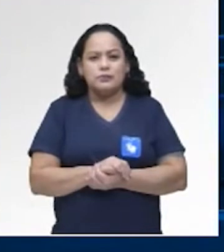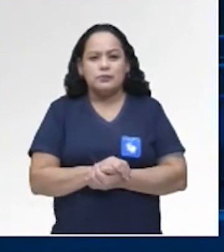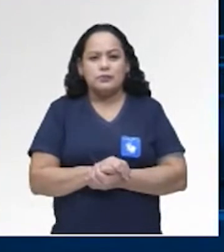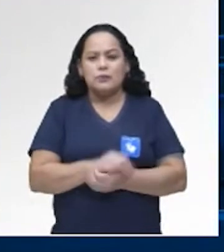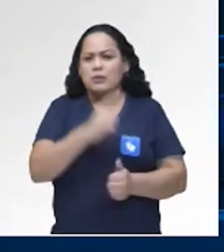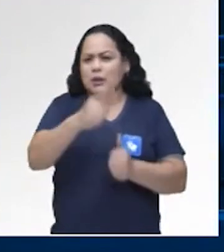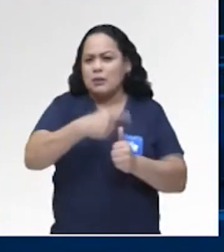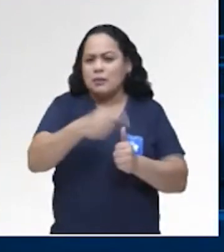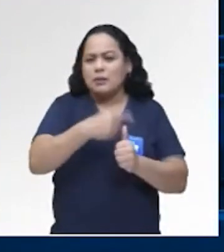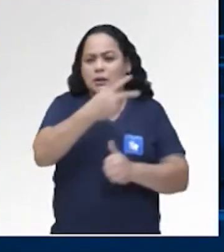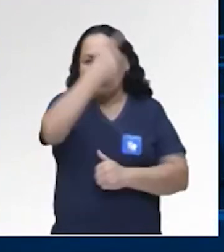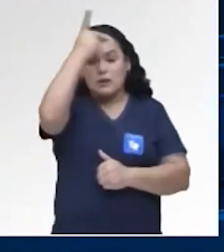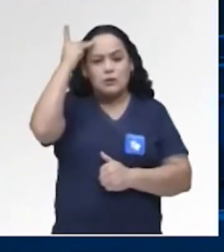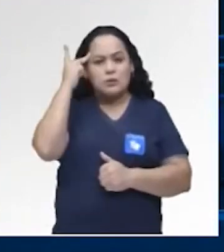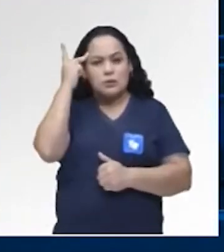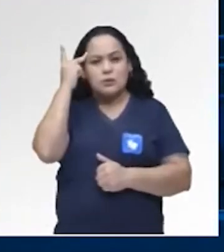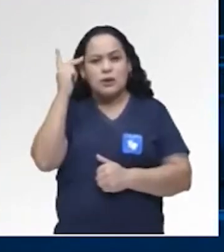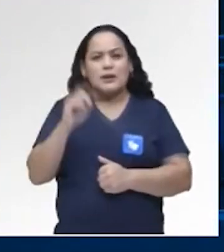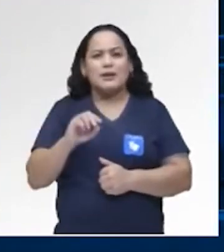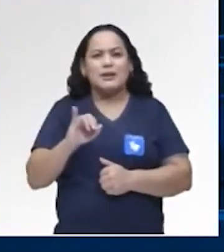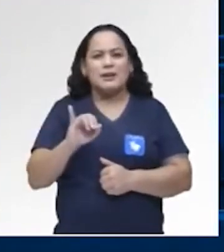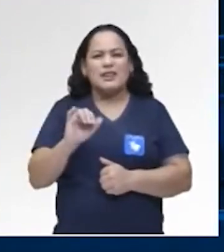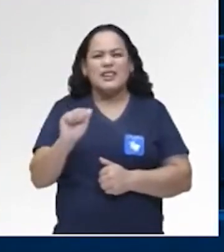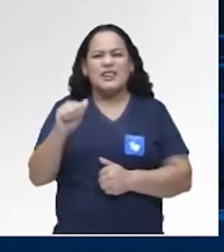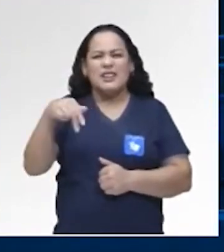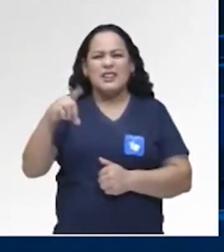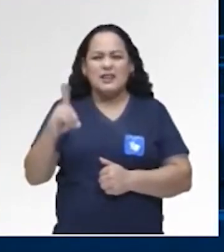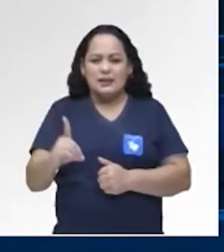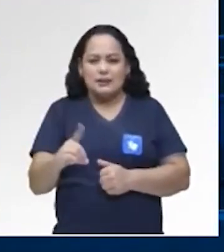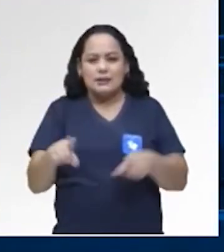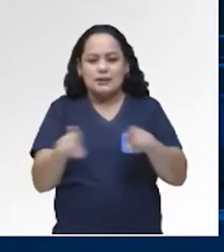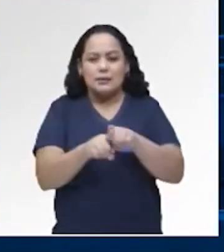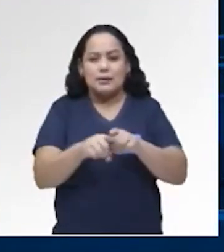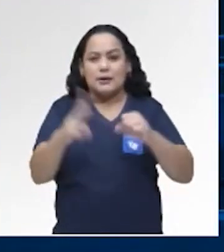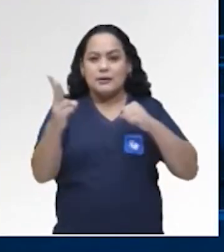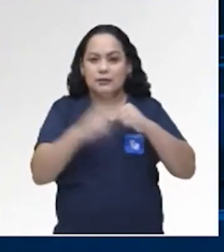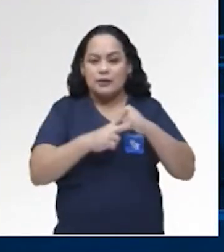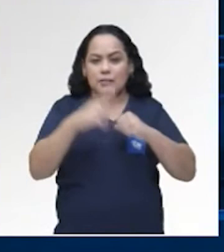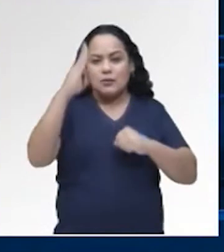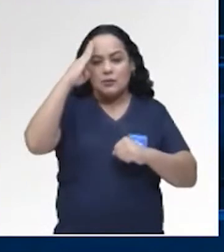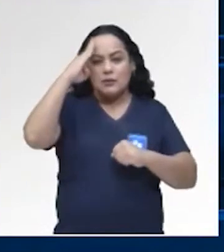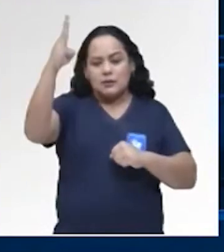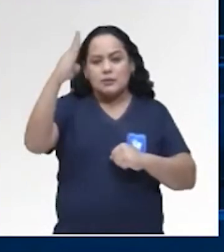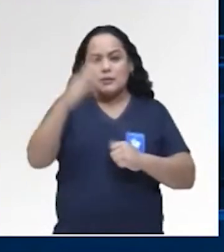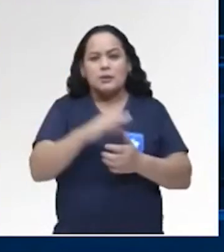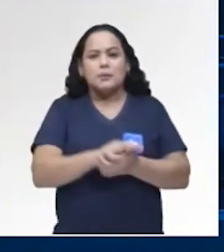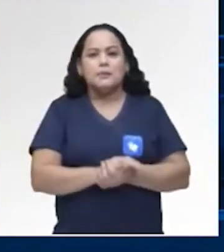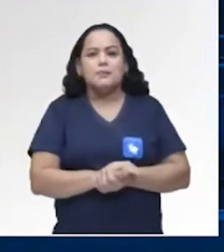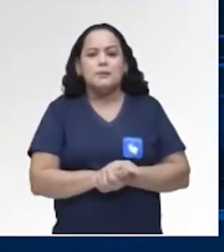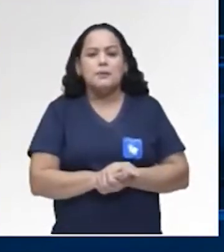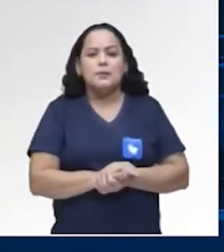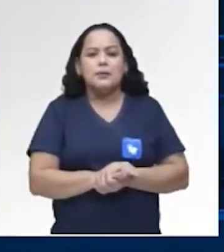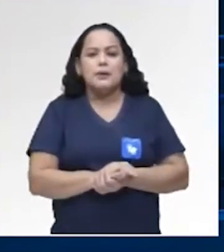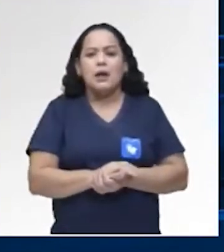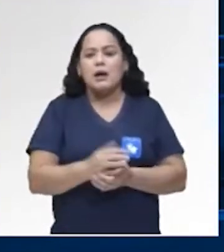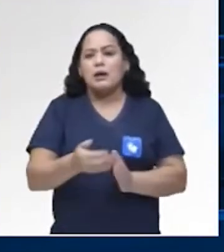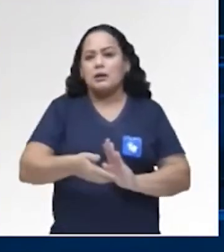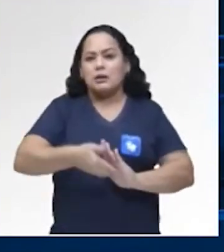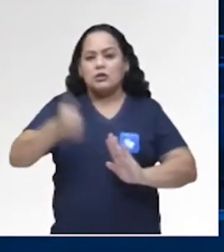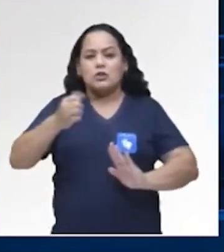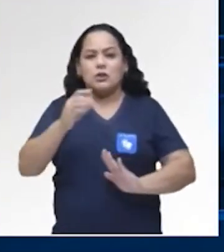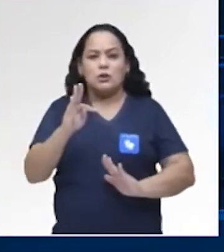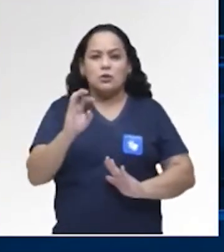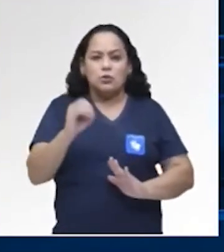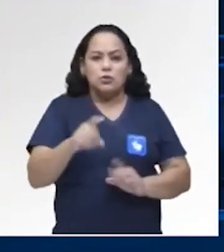pessoa. E aí nós temos o verbo principal, né, que ele fica no infinitivo, só que sem o to, e mais